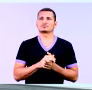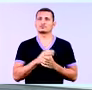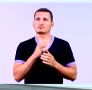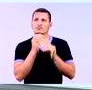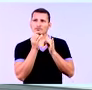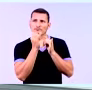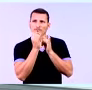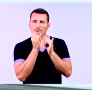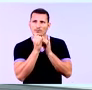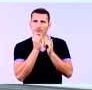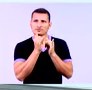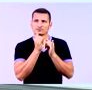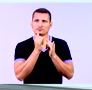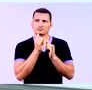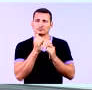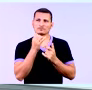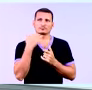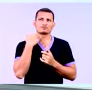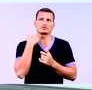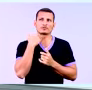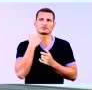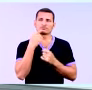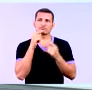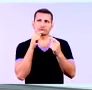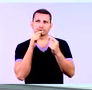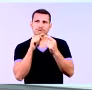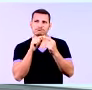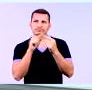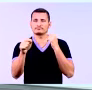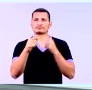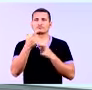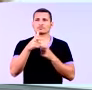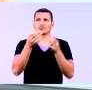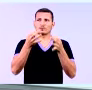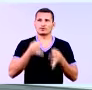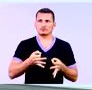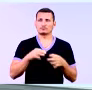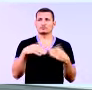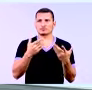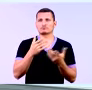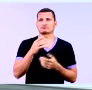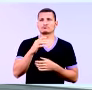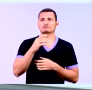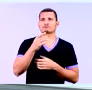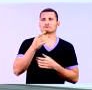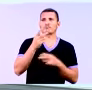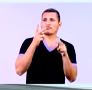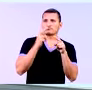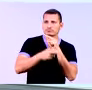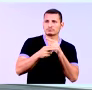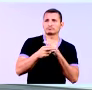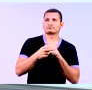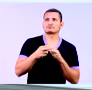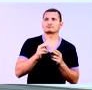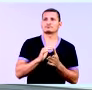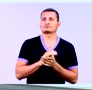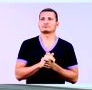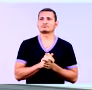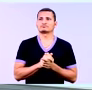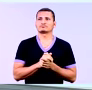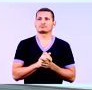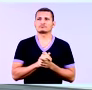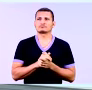dados bancários, os dados bancários não bateram, né? Não estavam corretos. Então, a transação deve ser abortada, né?